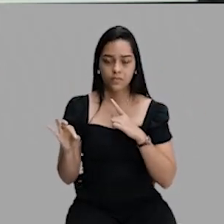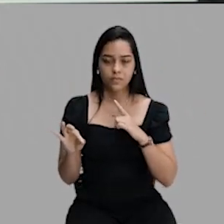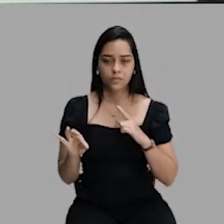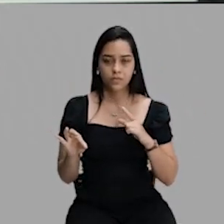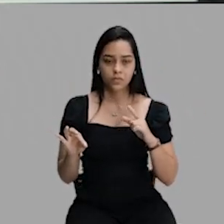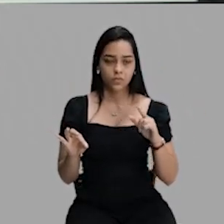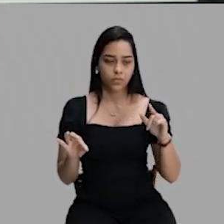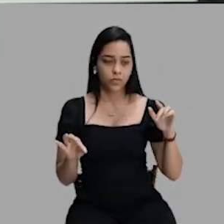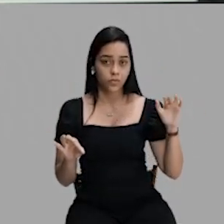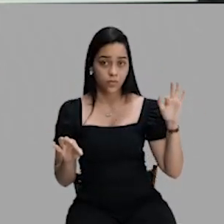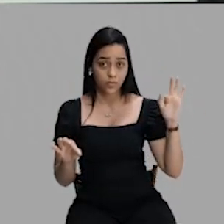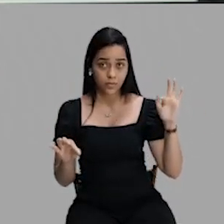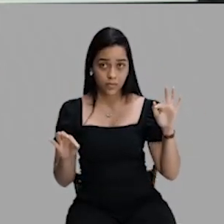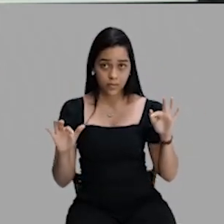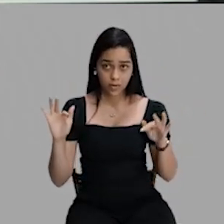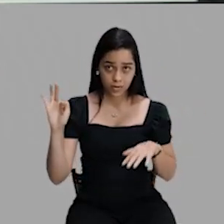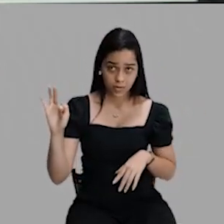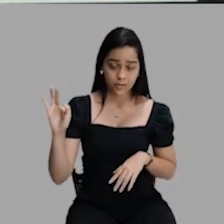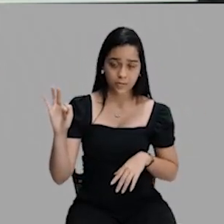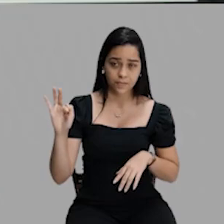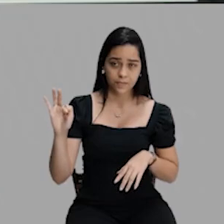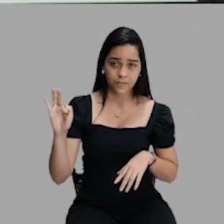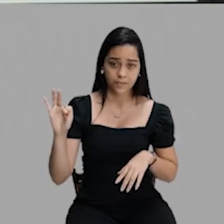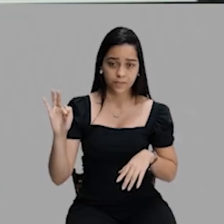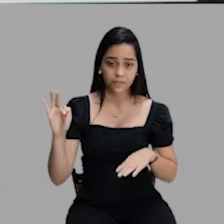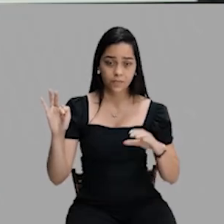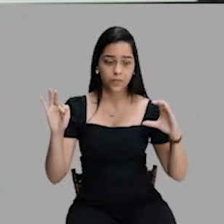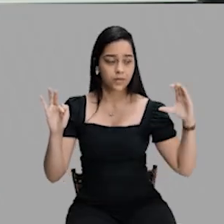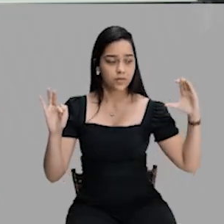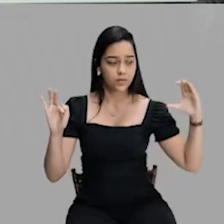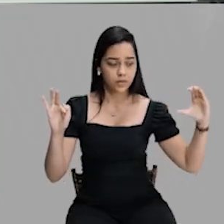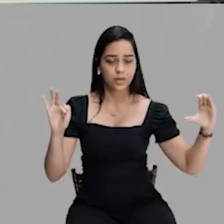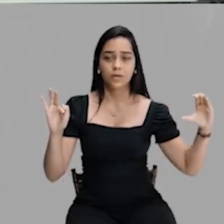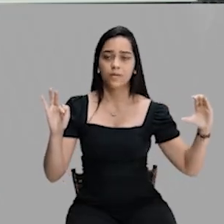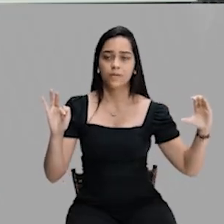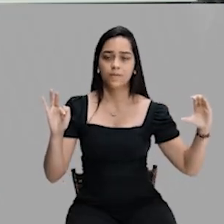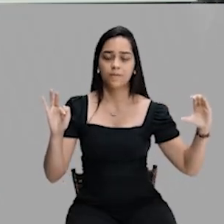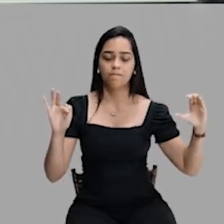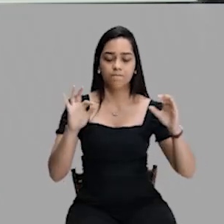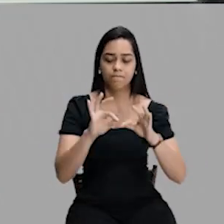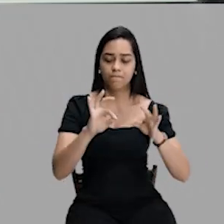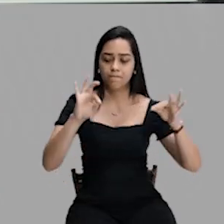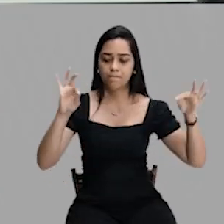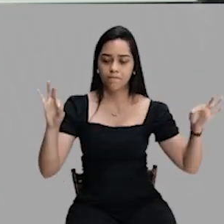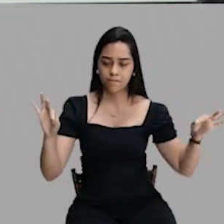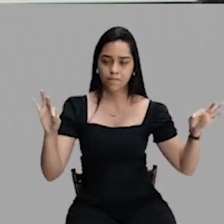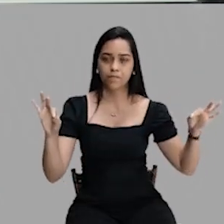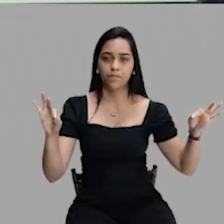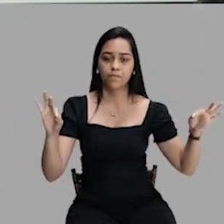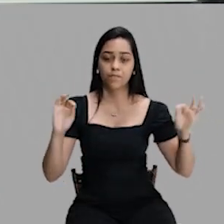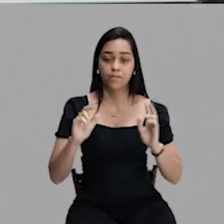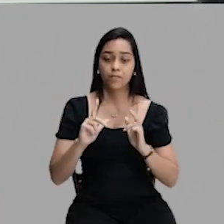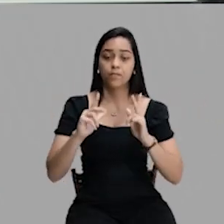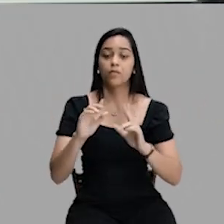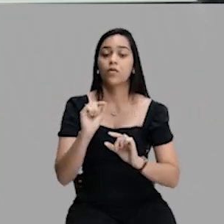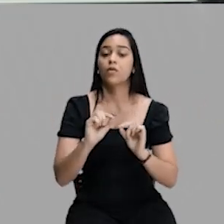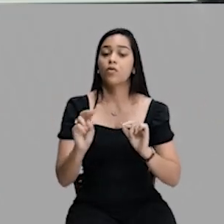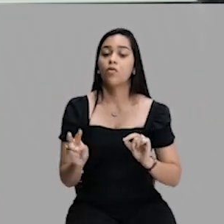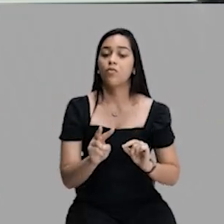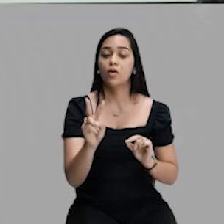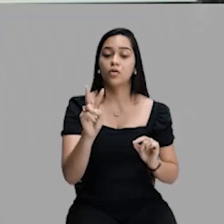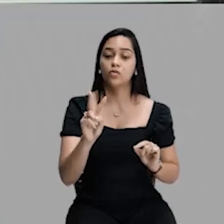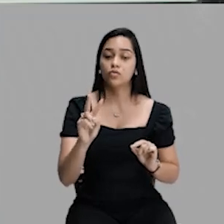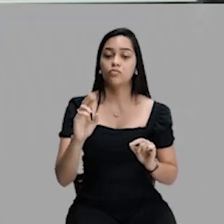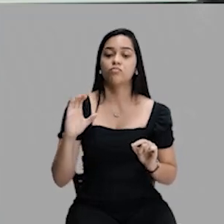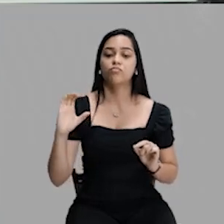ponto F, do foco, para o ponto C, isso aqui, para o centro, vai ser justamente o valor